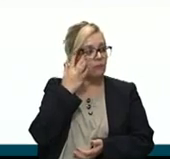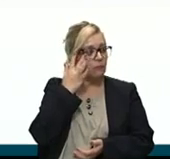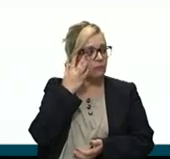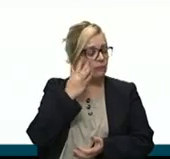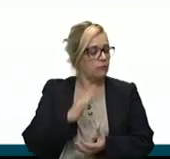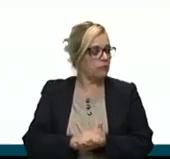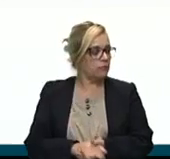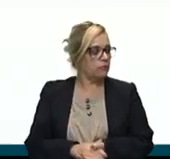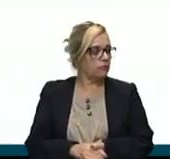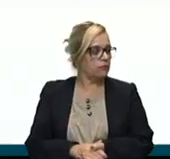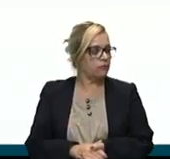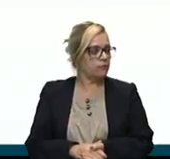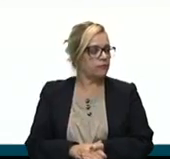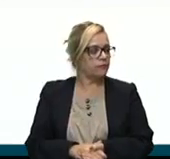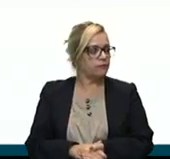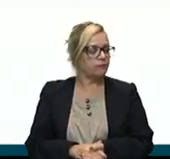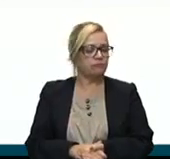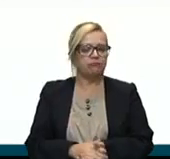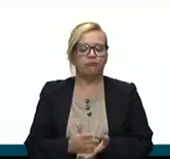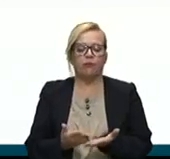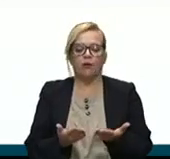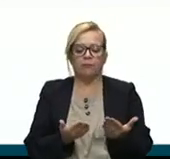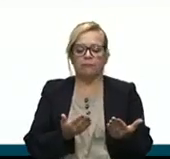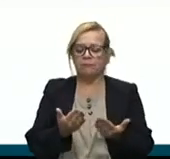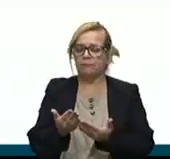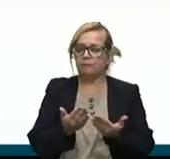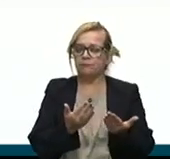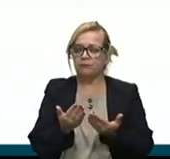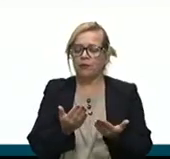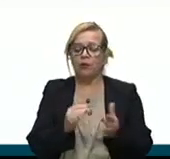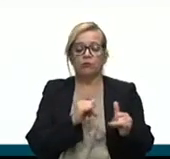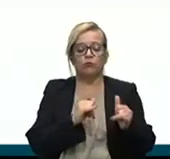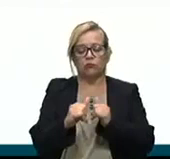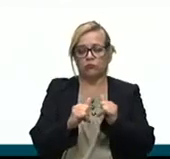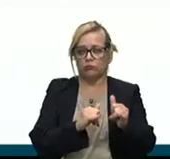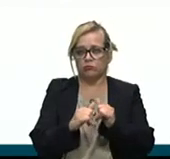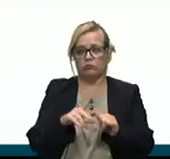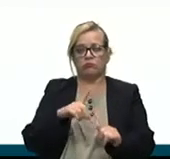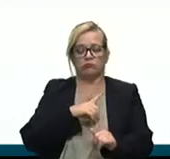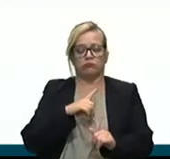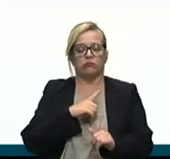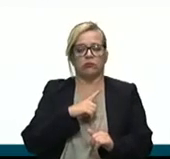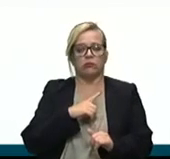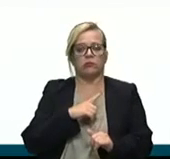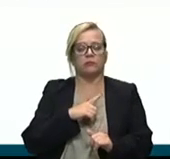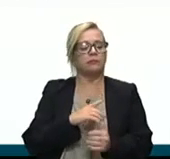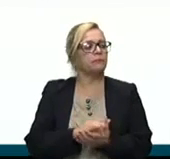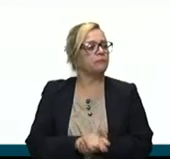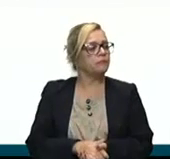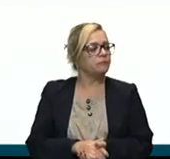Quando nós fazemos o cruzamento dos graus de liberdade com o nível de significância. Esse é o T.